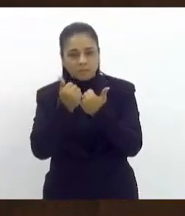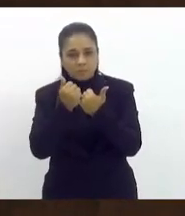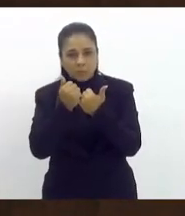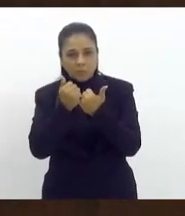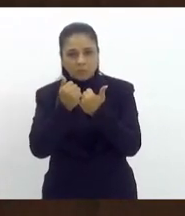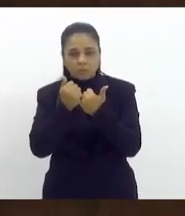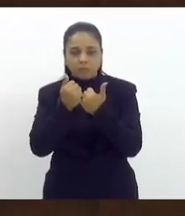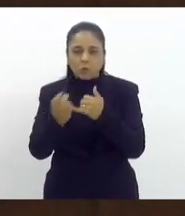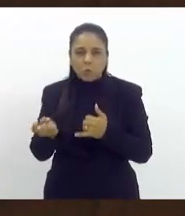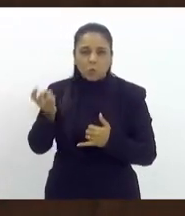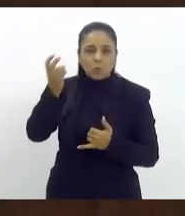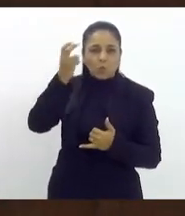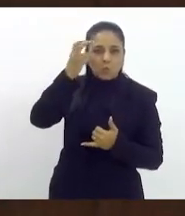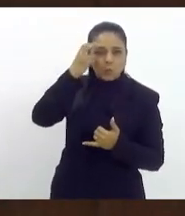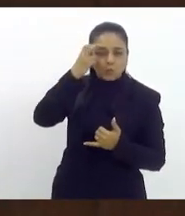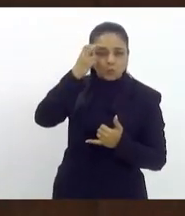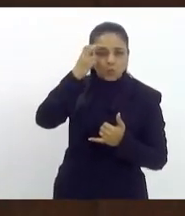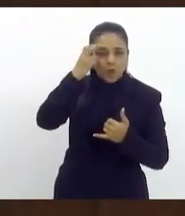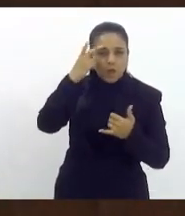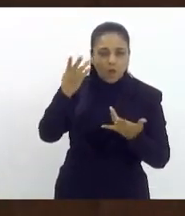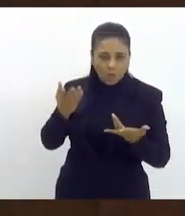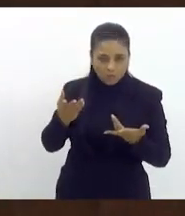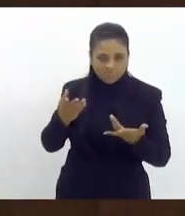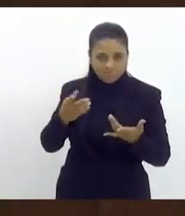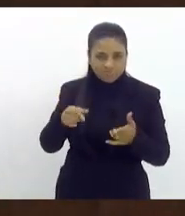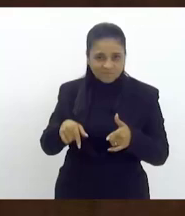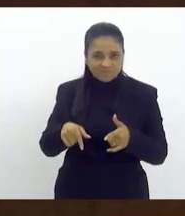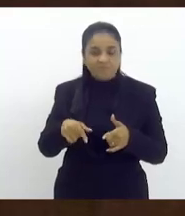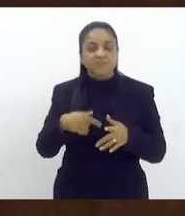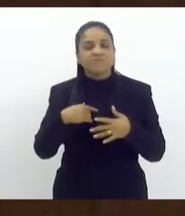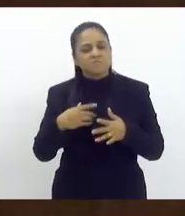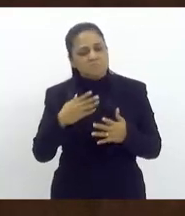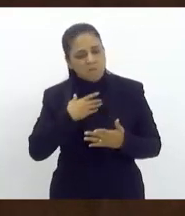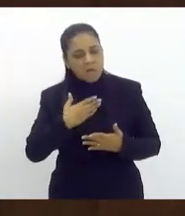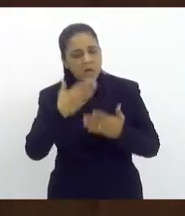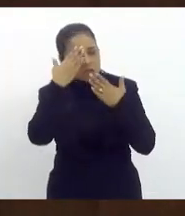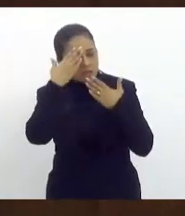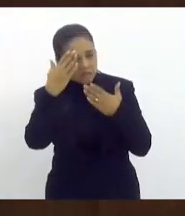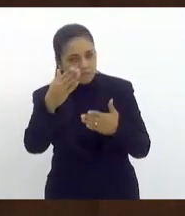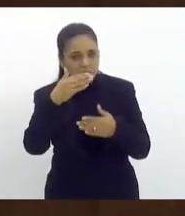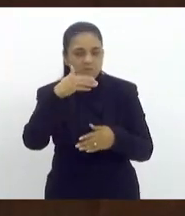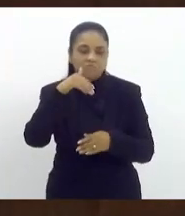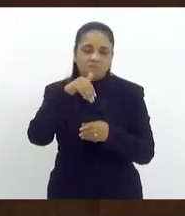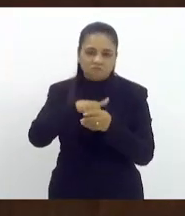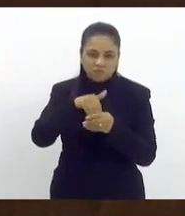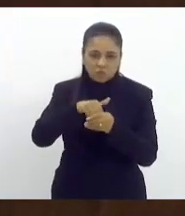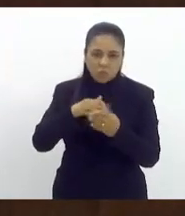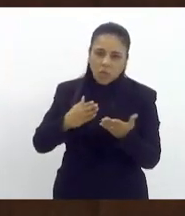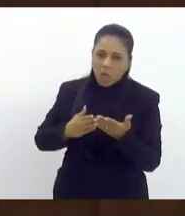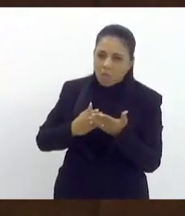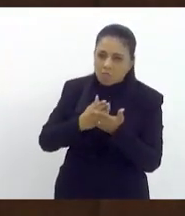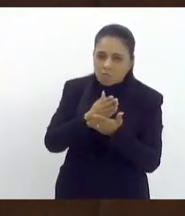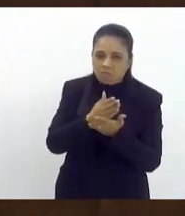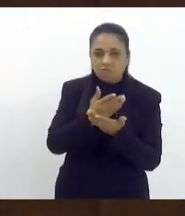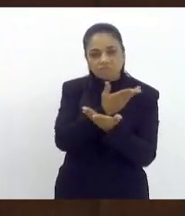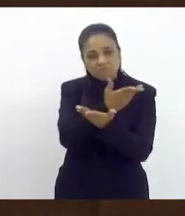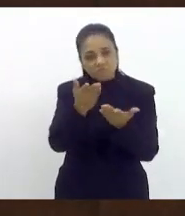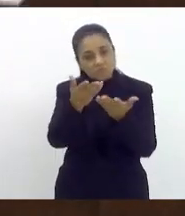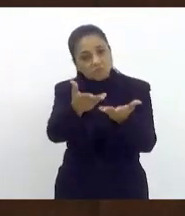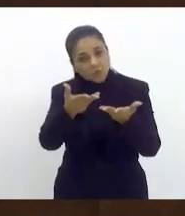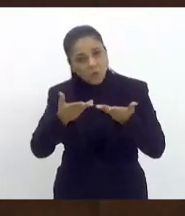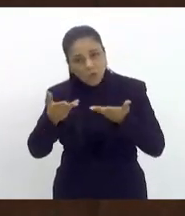agradecer os colegas que votaram foi aprovado e todos estão convidados